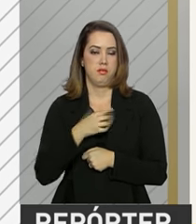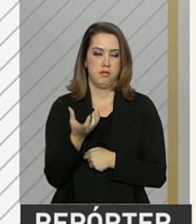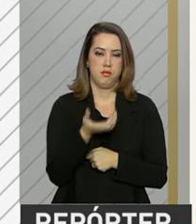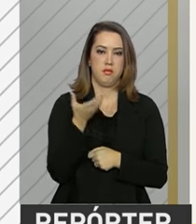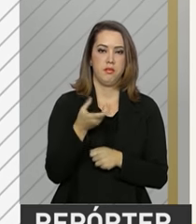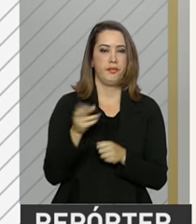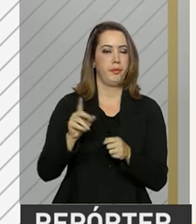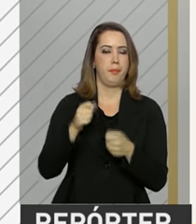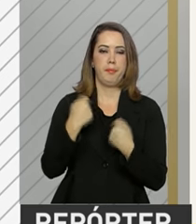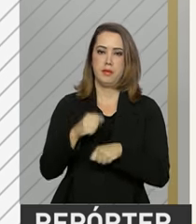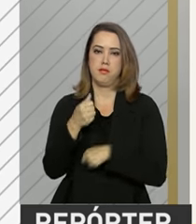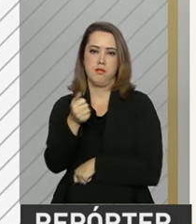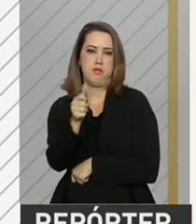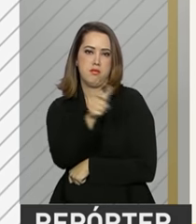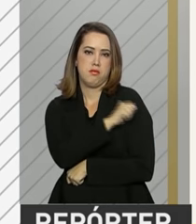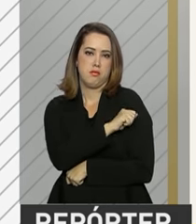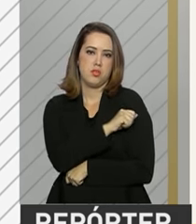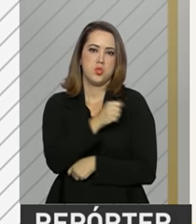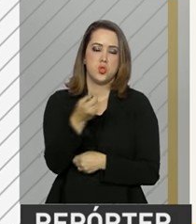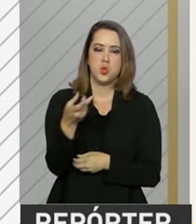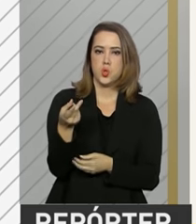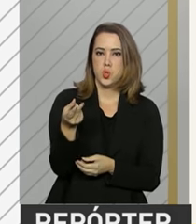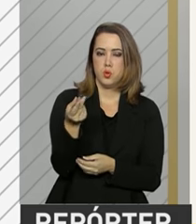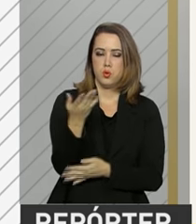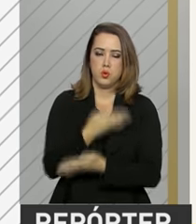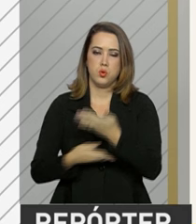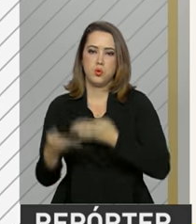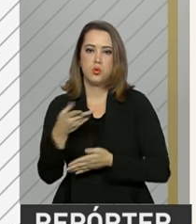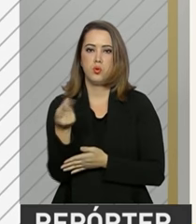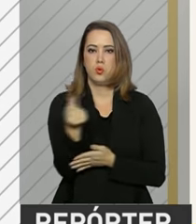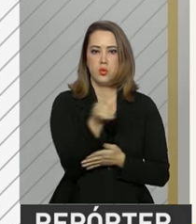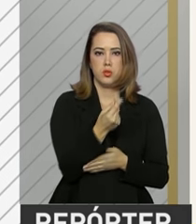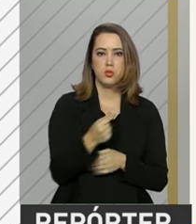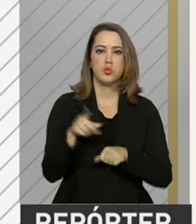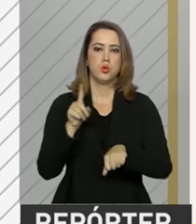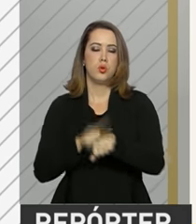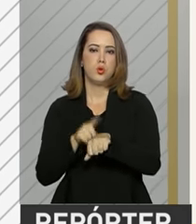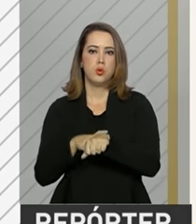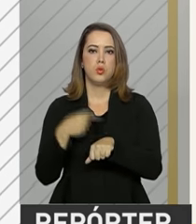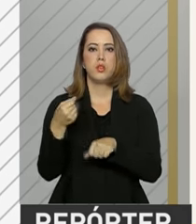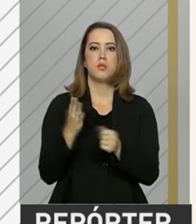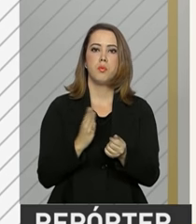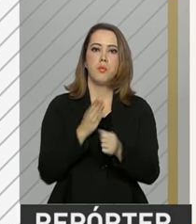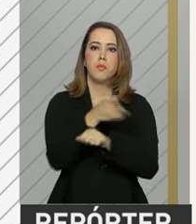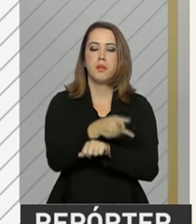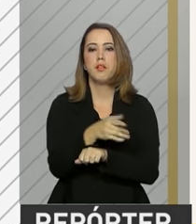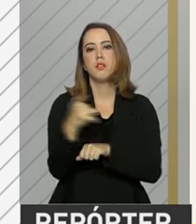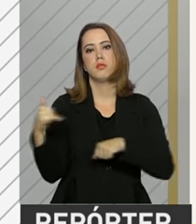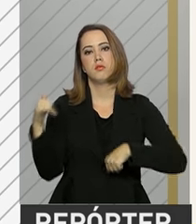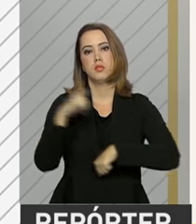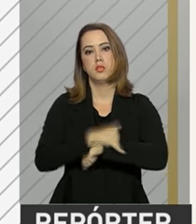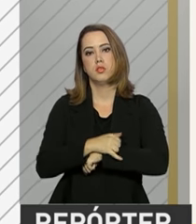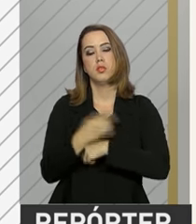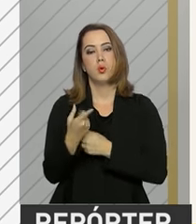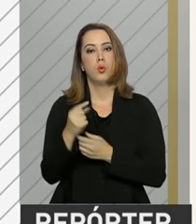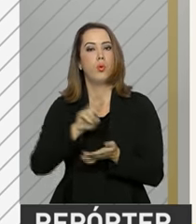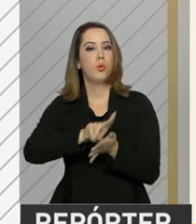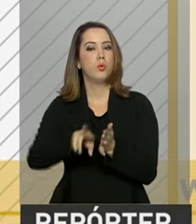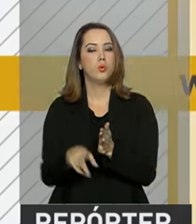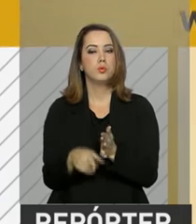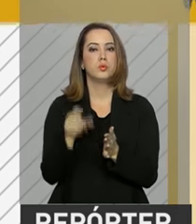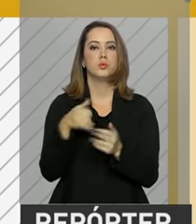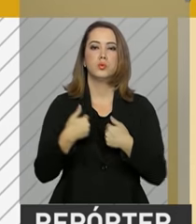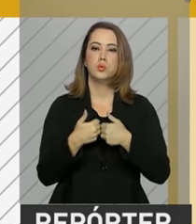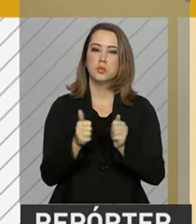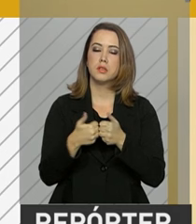vacinas necessárias, câmbio de dinheiro, horário para chequin e opções de transporte para deixar os aeroportos. O